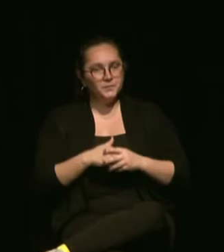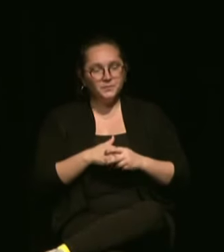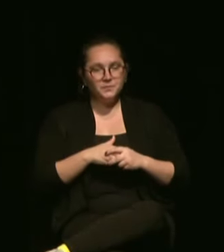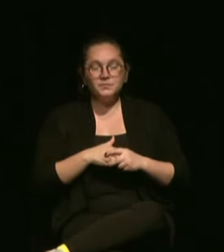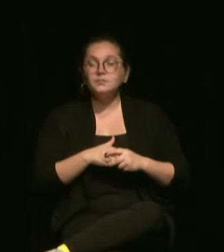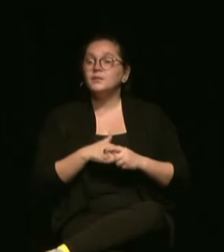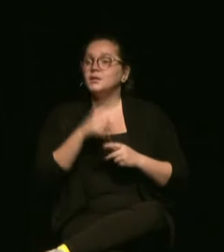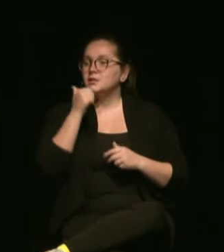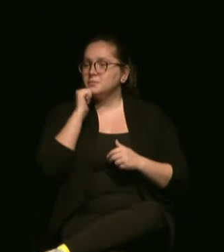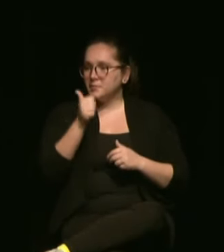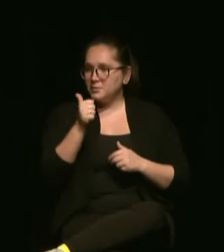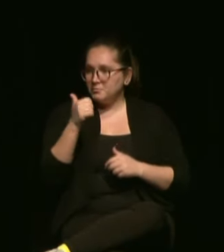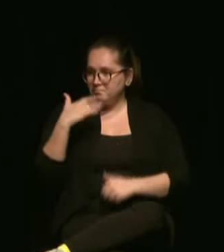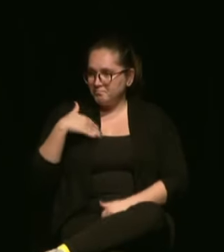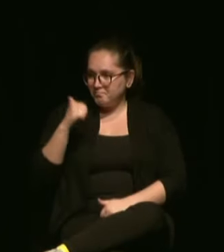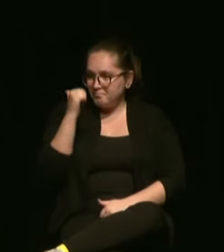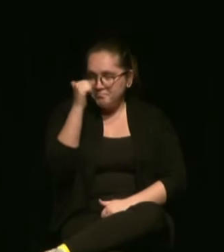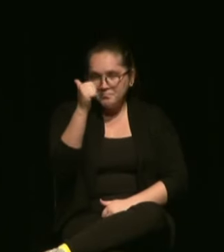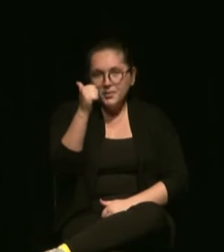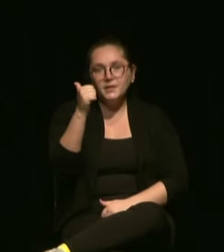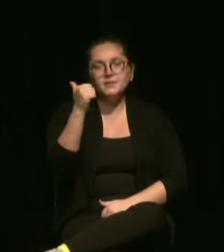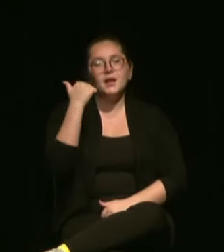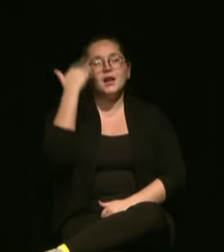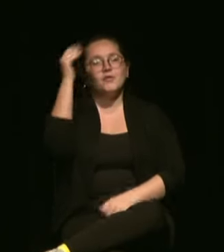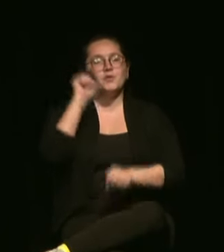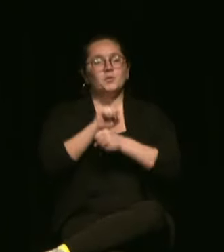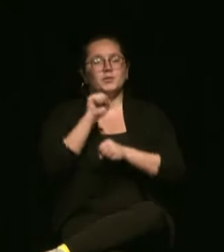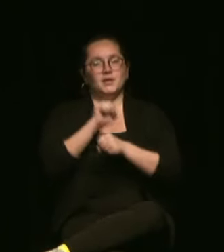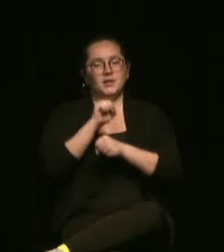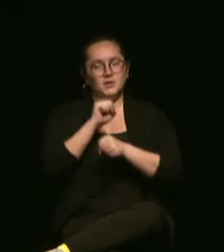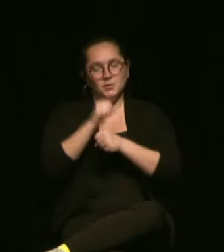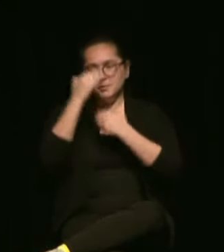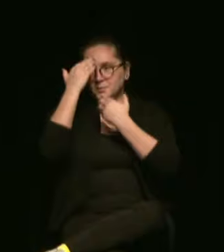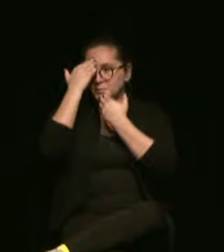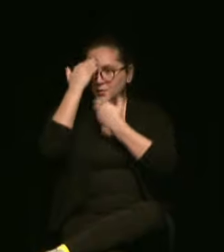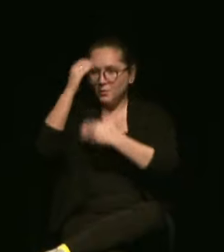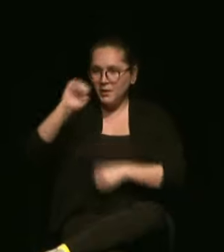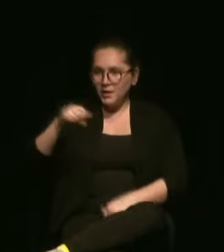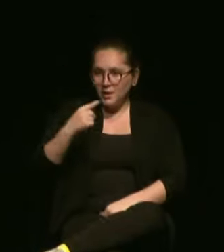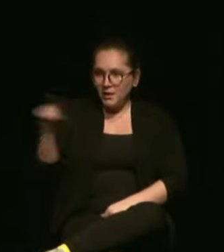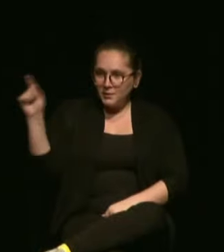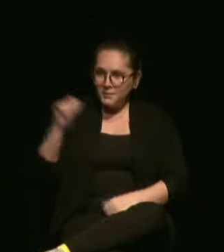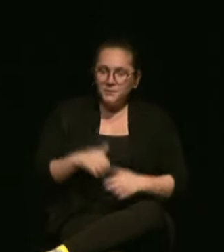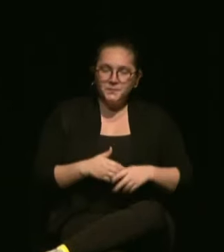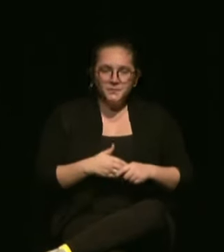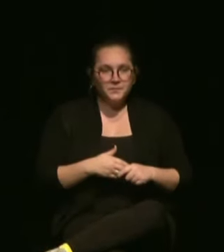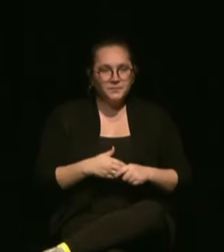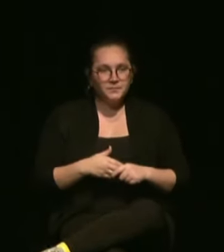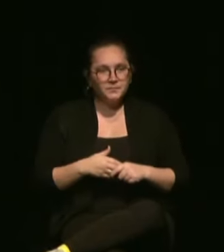Gente, eu acho que valeu a pena, né? Ter ficado lá fora esperando. Obrigado, João. Obrigado a vocês. Obrigado.